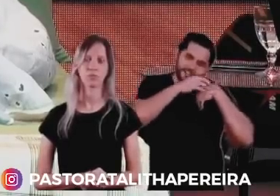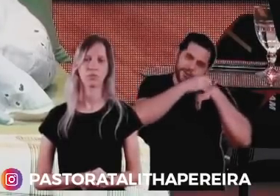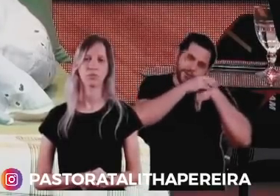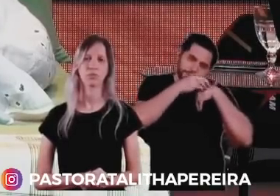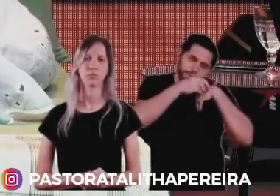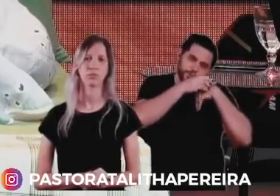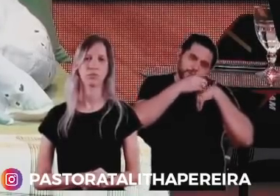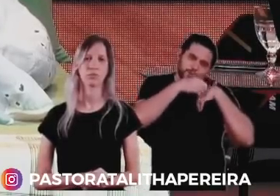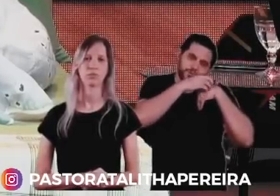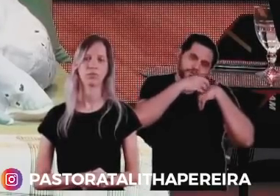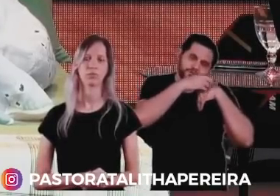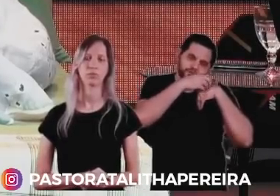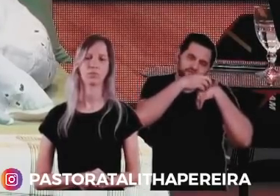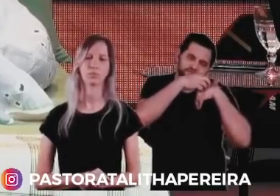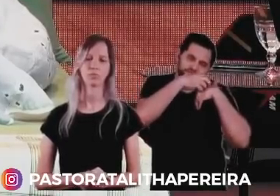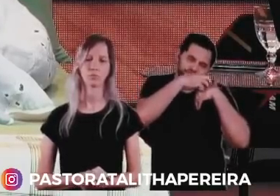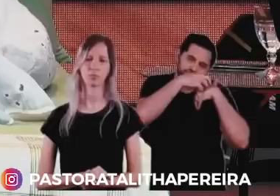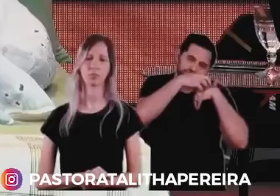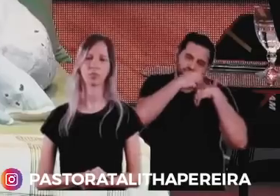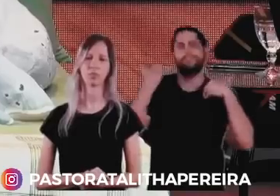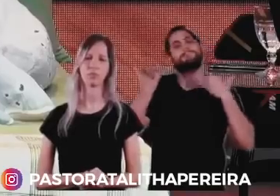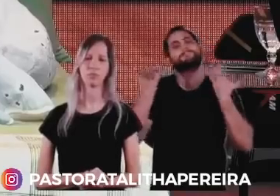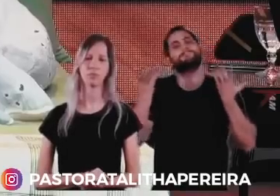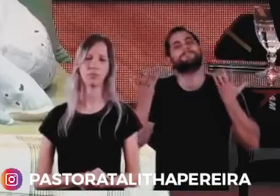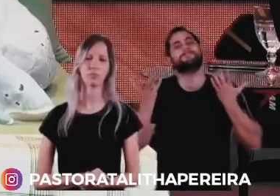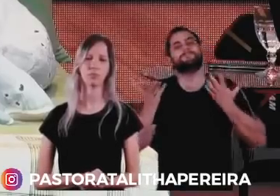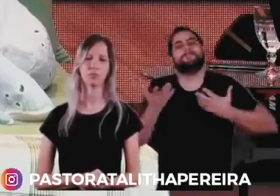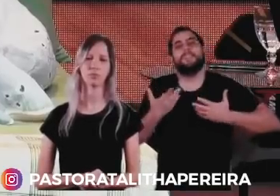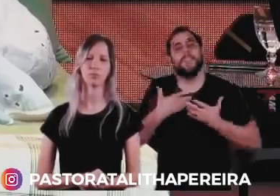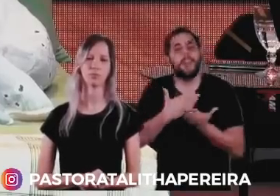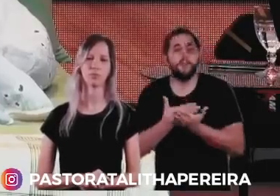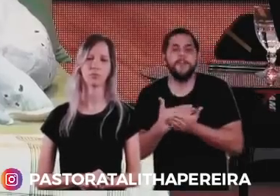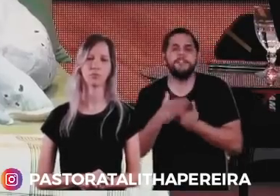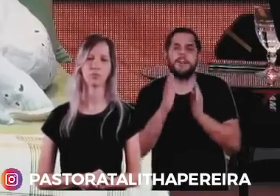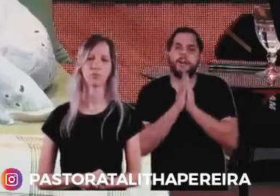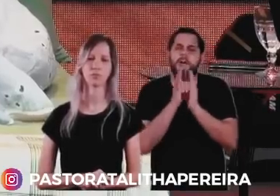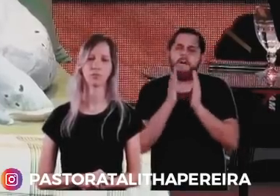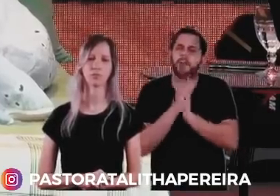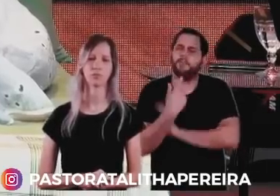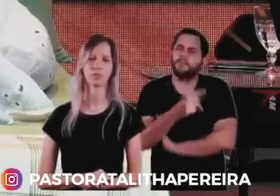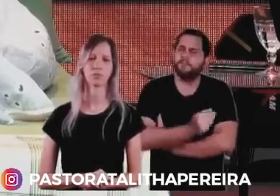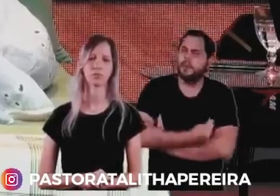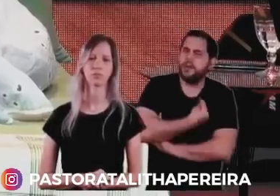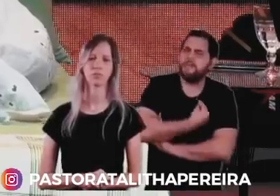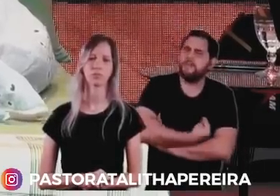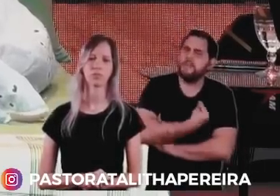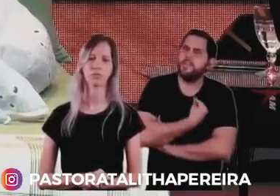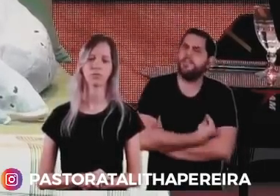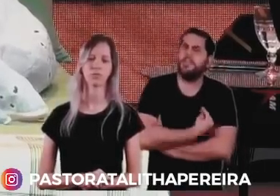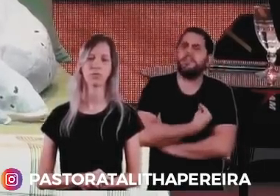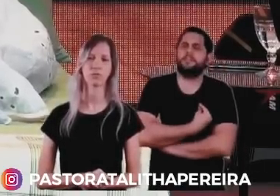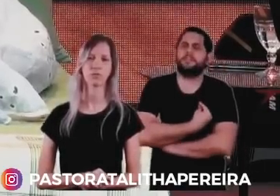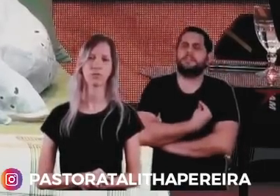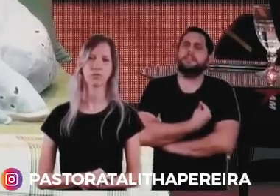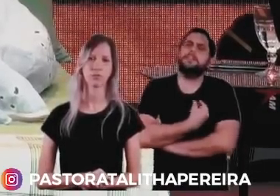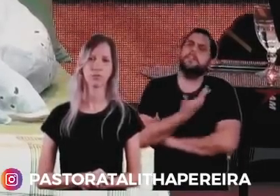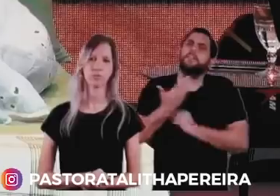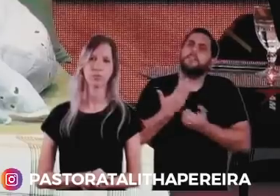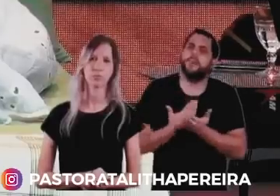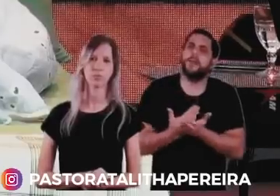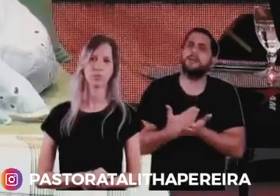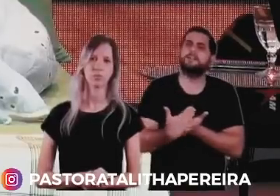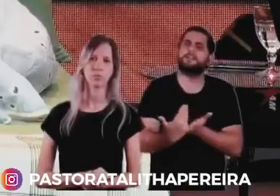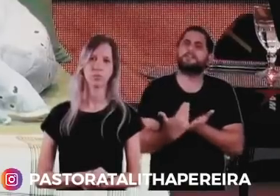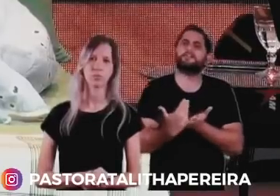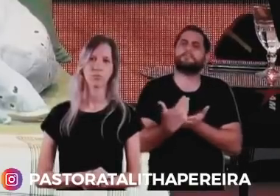cafuné. Oh, Jesus! E ela começar a orar pela sua vida, começar a colocar a sua vida,